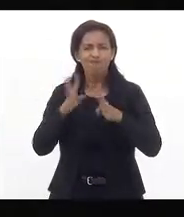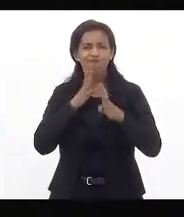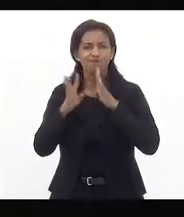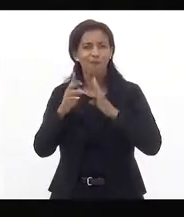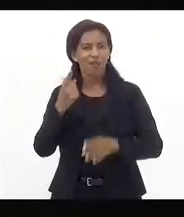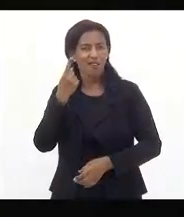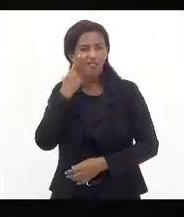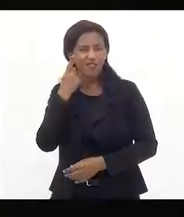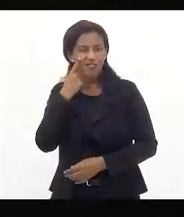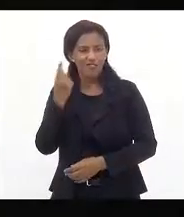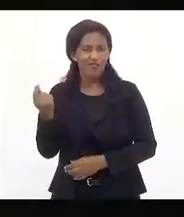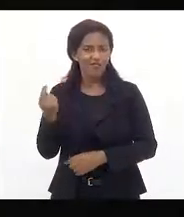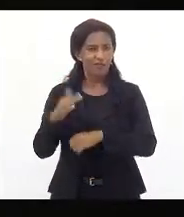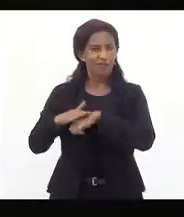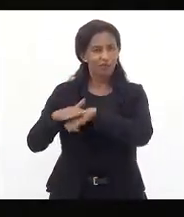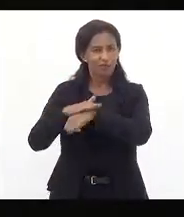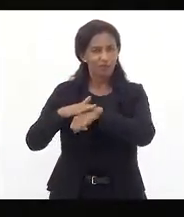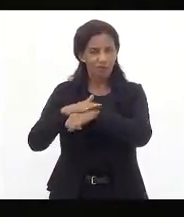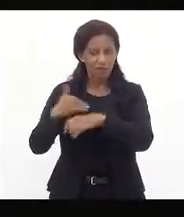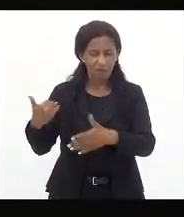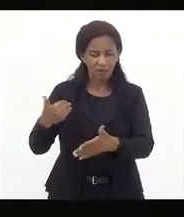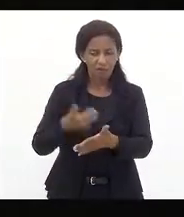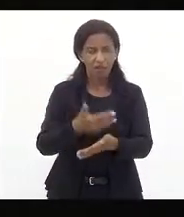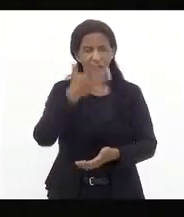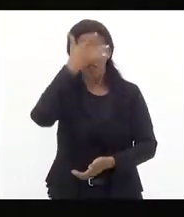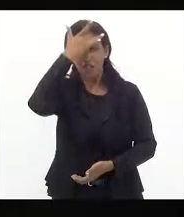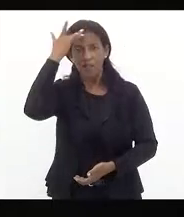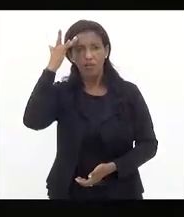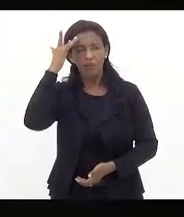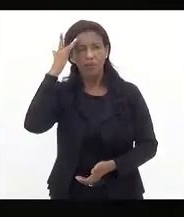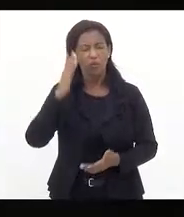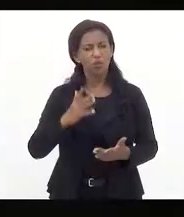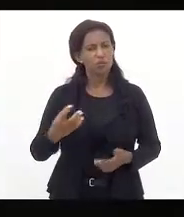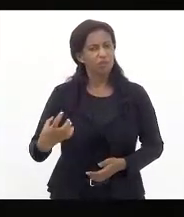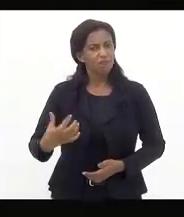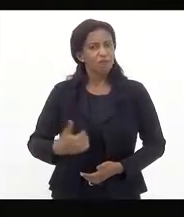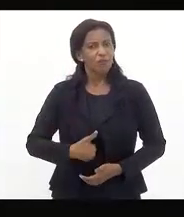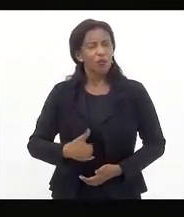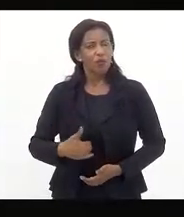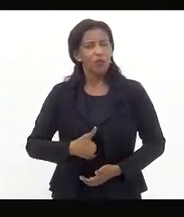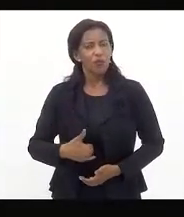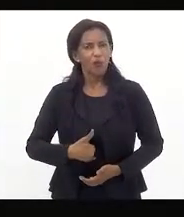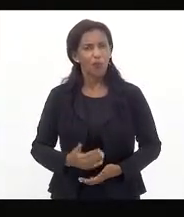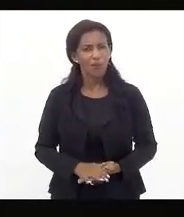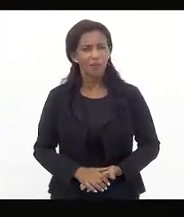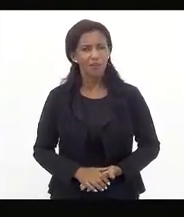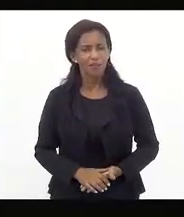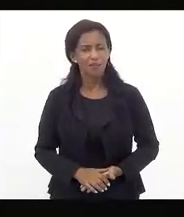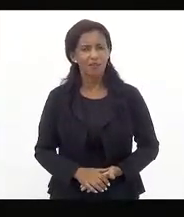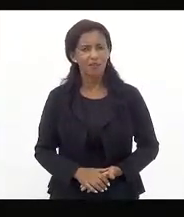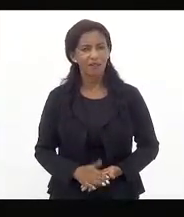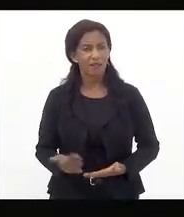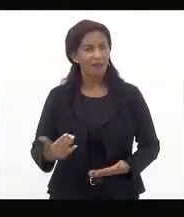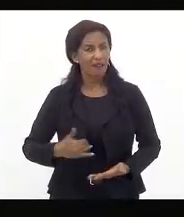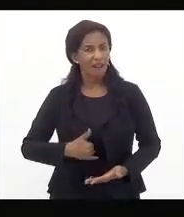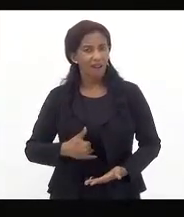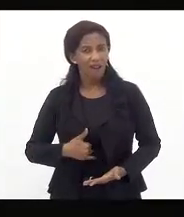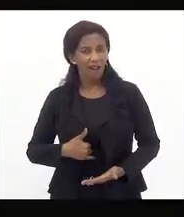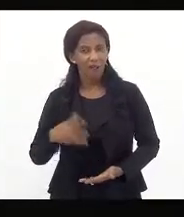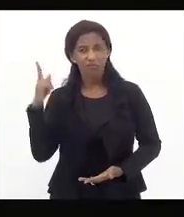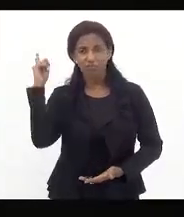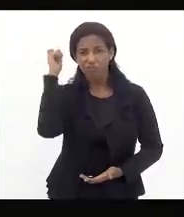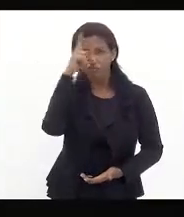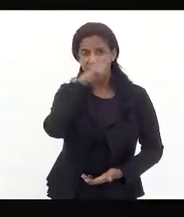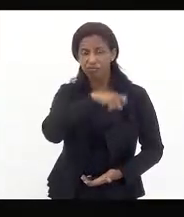a gente acabava de conversar agora, as pessoas estão passando fome. A fome está batendo na porta